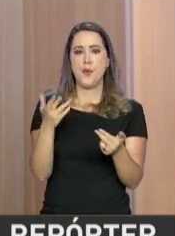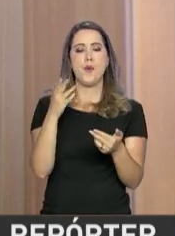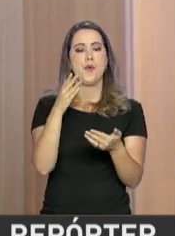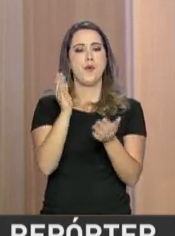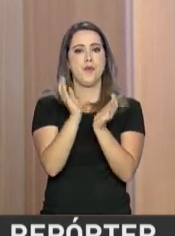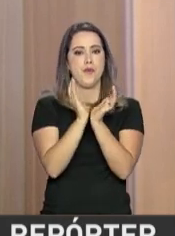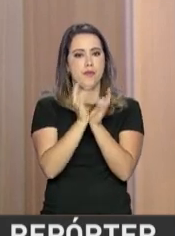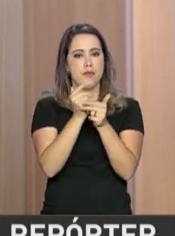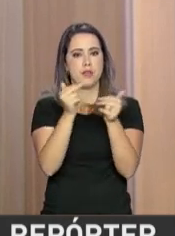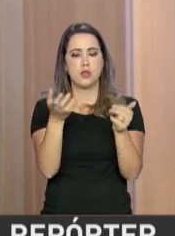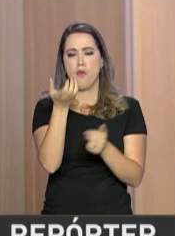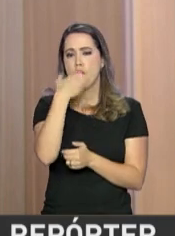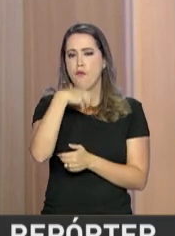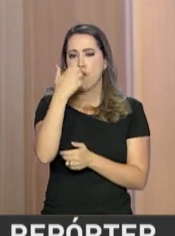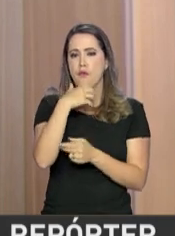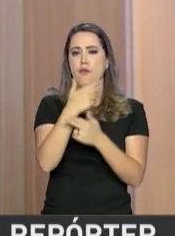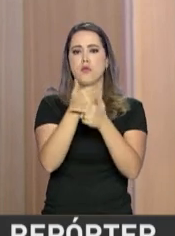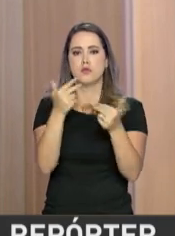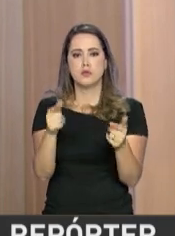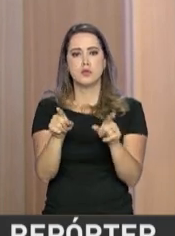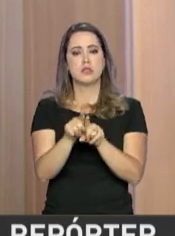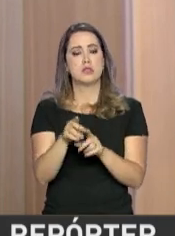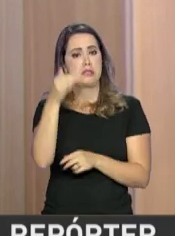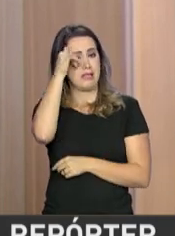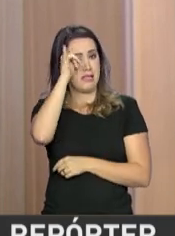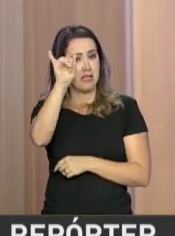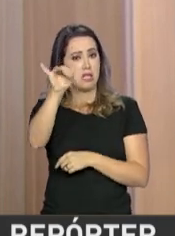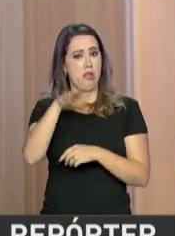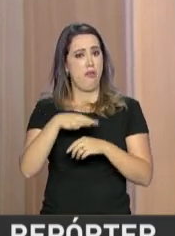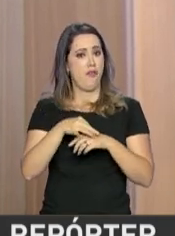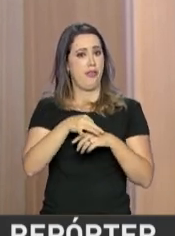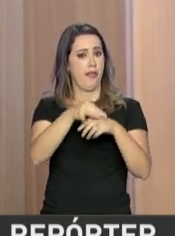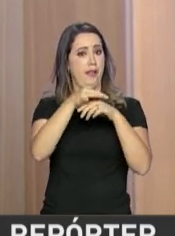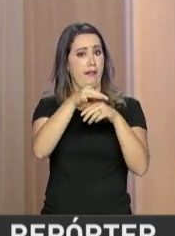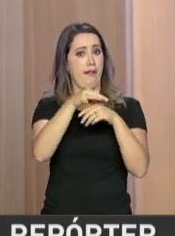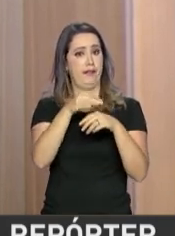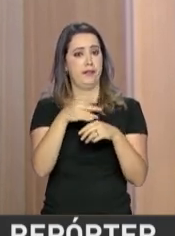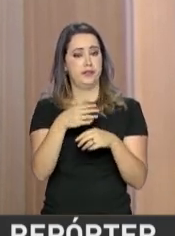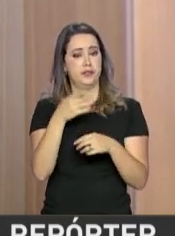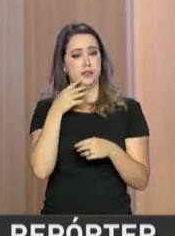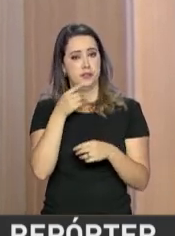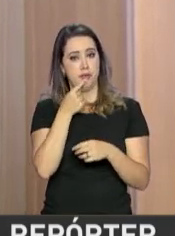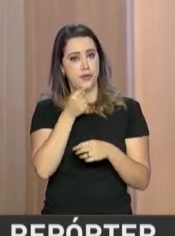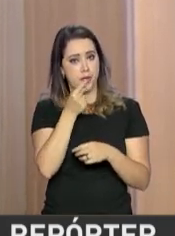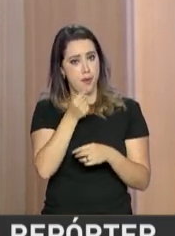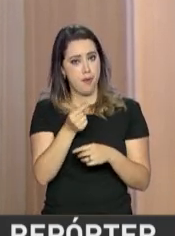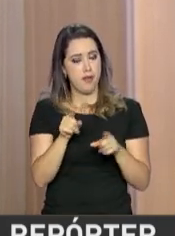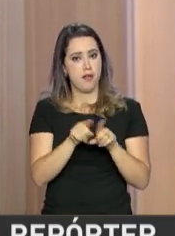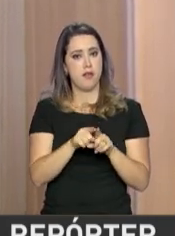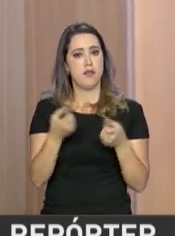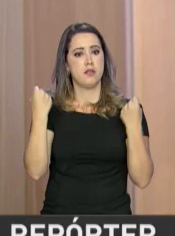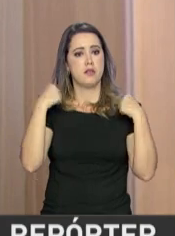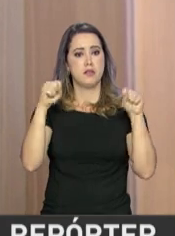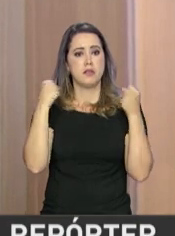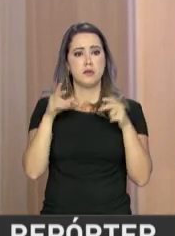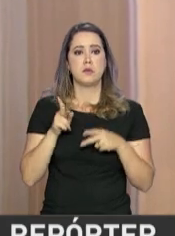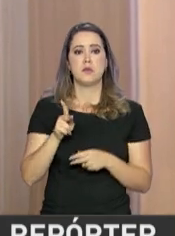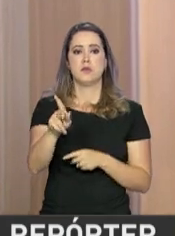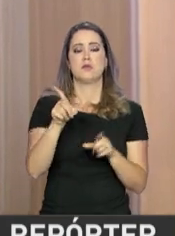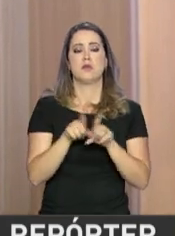frutas evitar muitas gorduras carnes vermelhas fazer exercícios regularmente